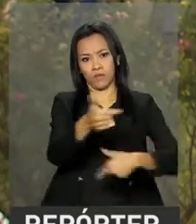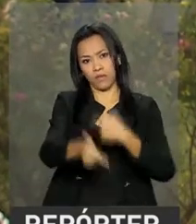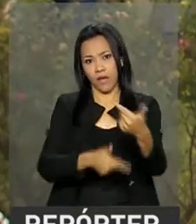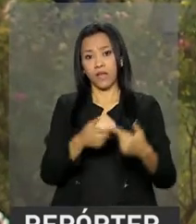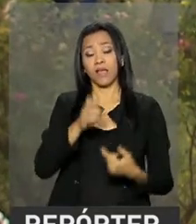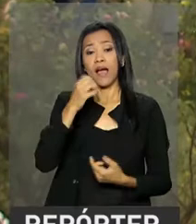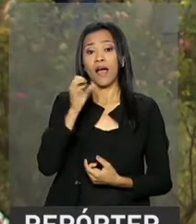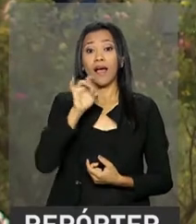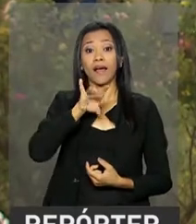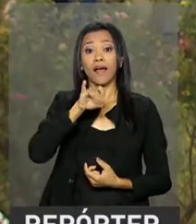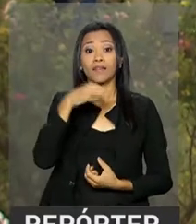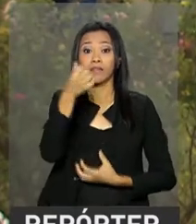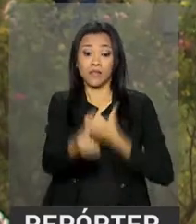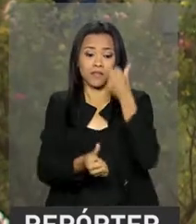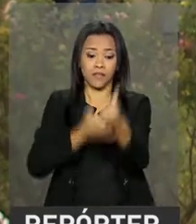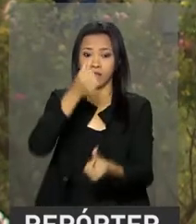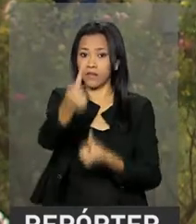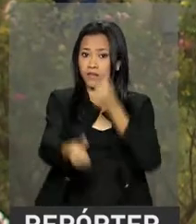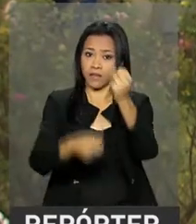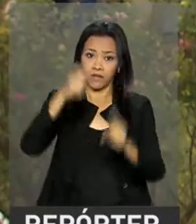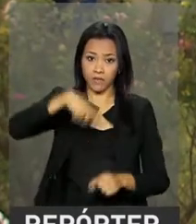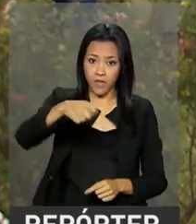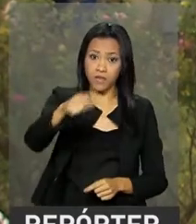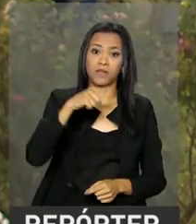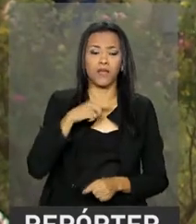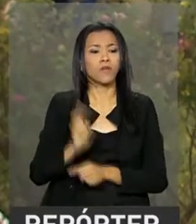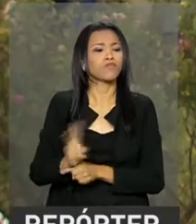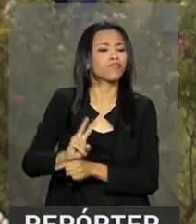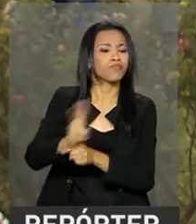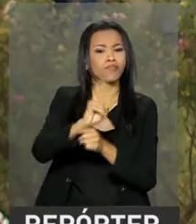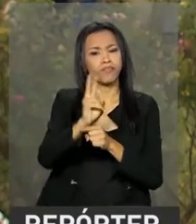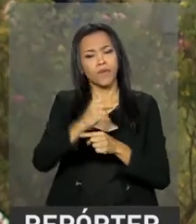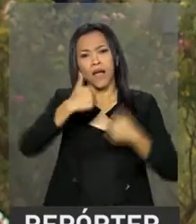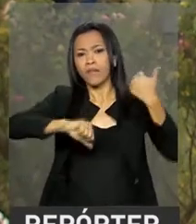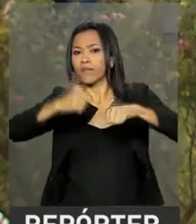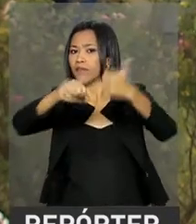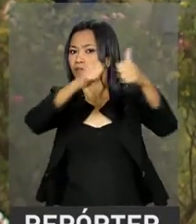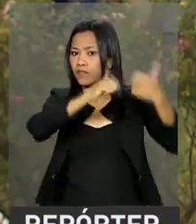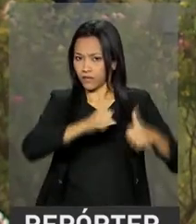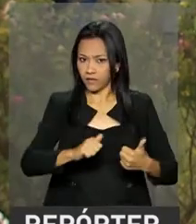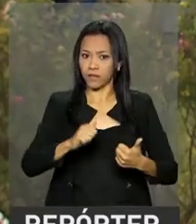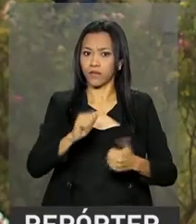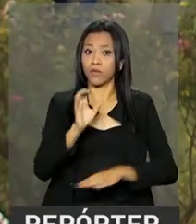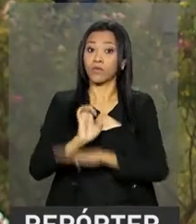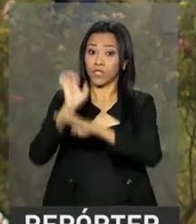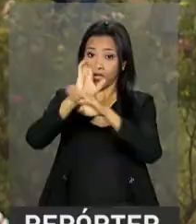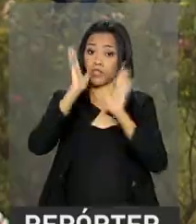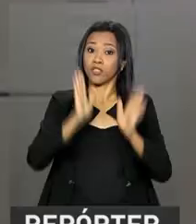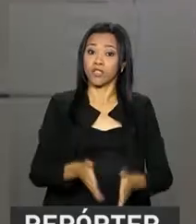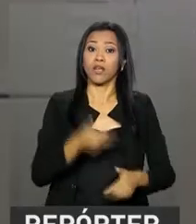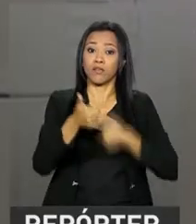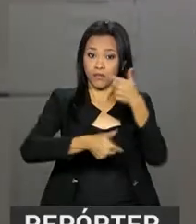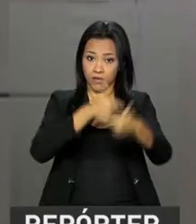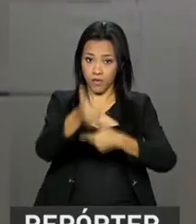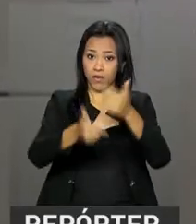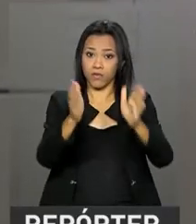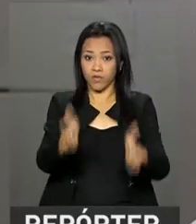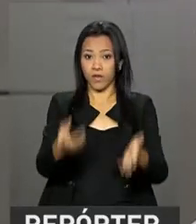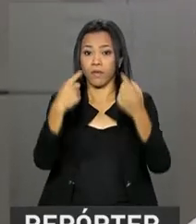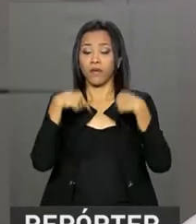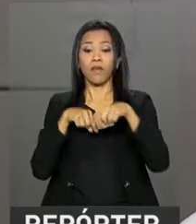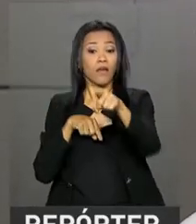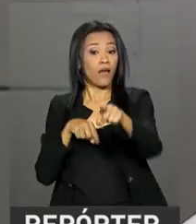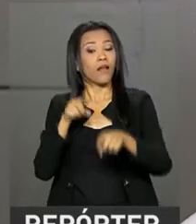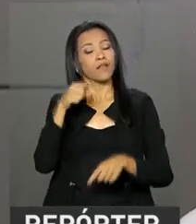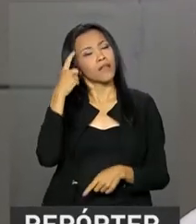cada seis meses a gente faz o monitoramento das ações nos estados que a gente já é e executou o projeto jeci já faz